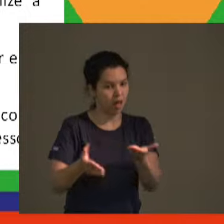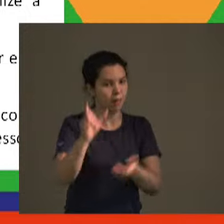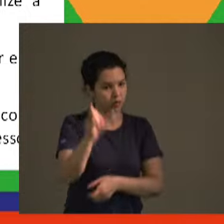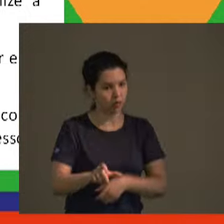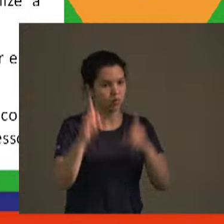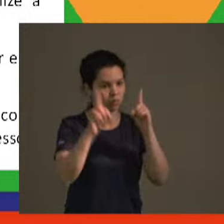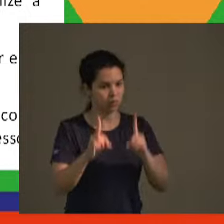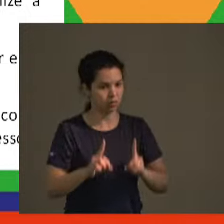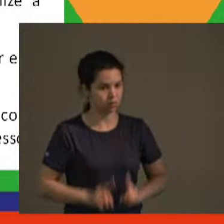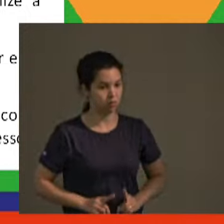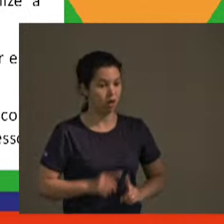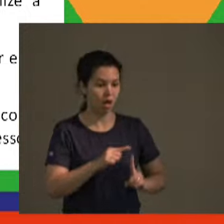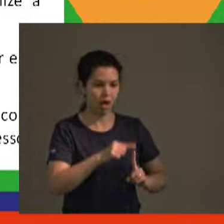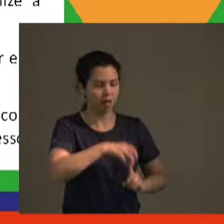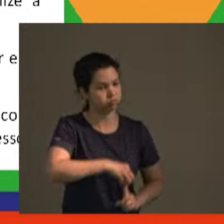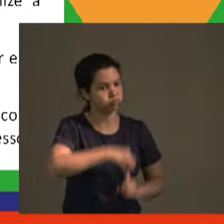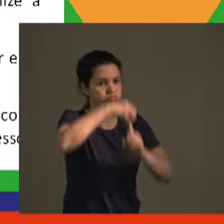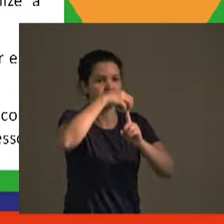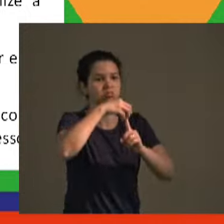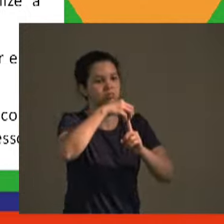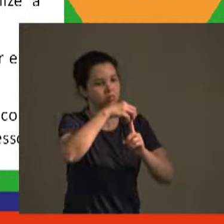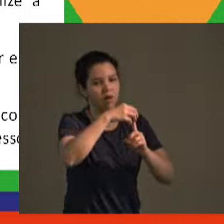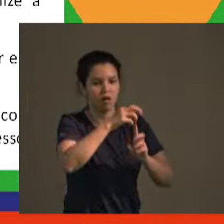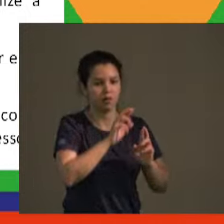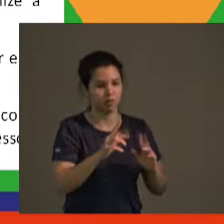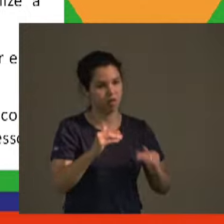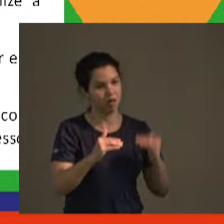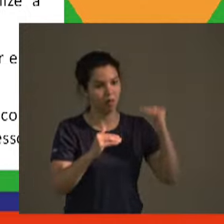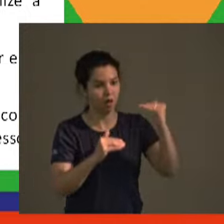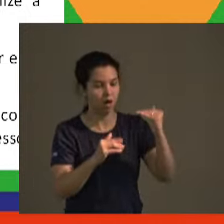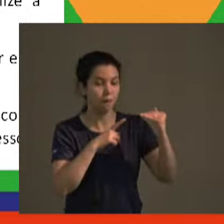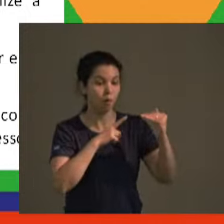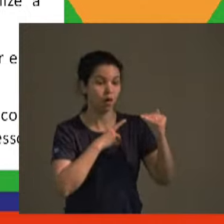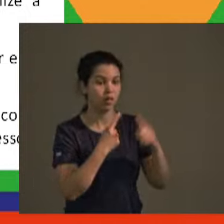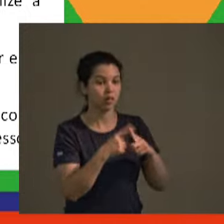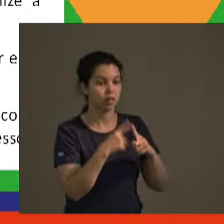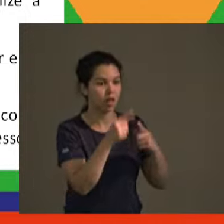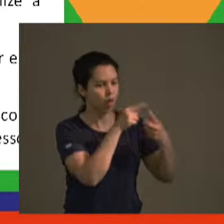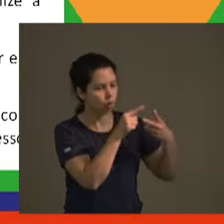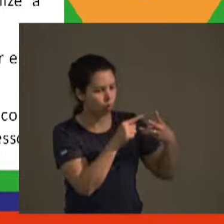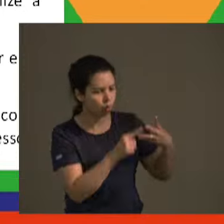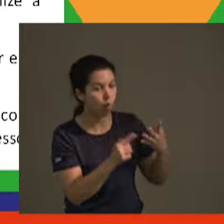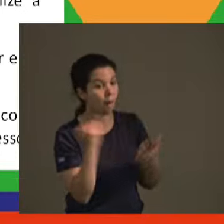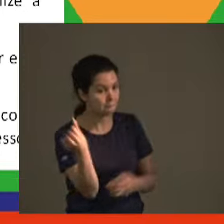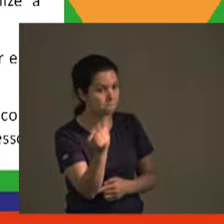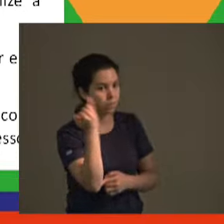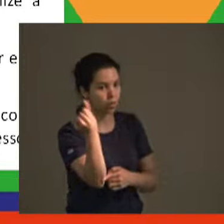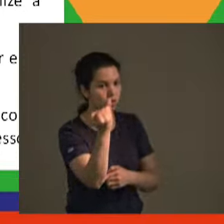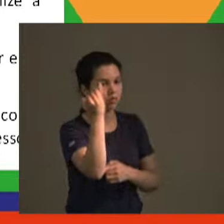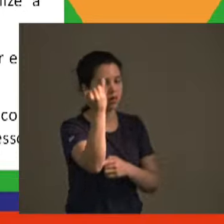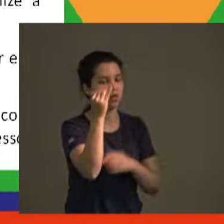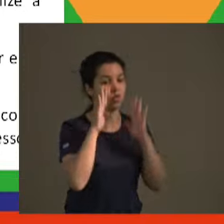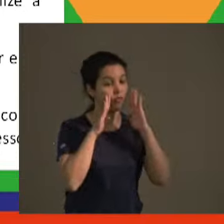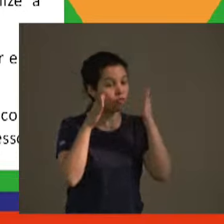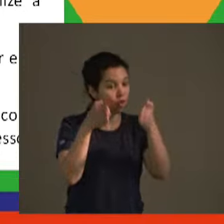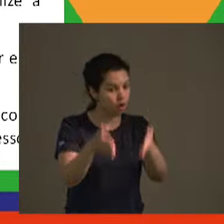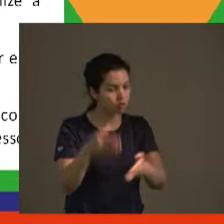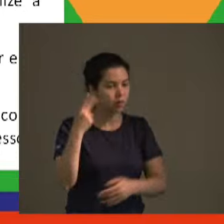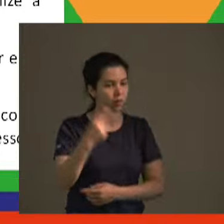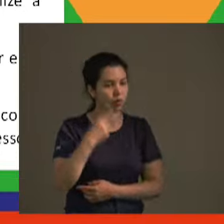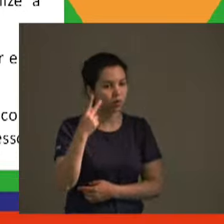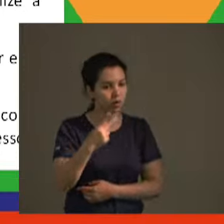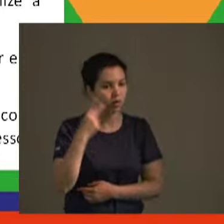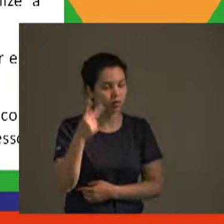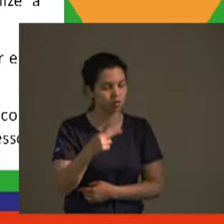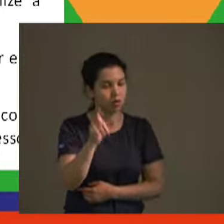alguma forma em relação às outras, ou configurem elementos importantes na consolidação das políticas públicas voltadas para as